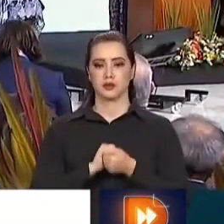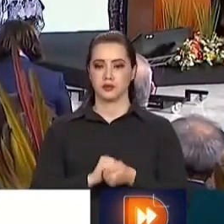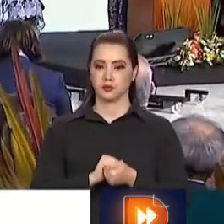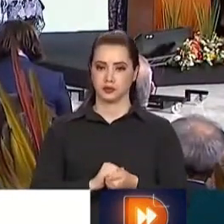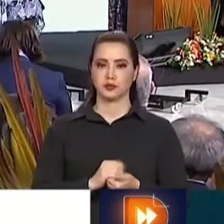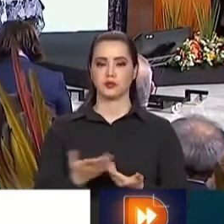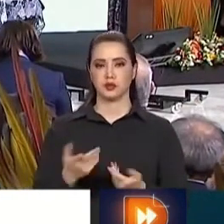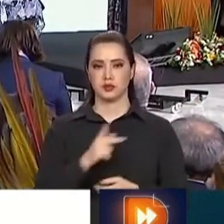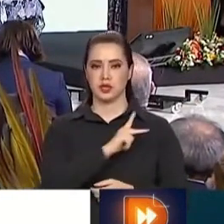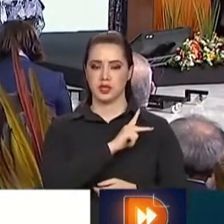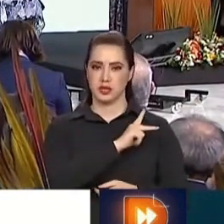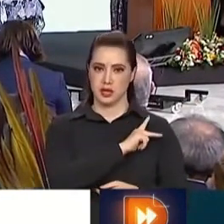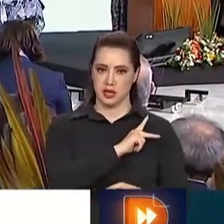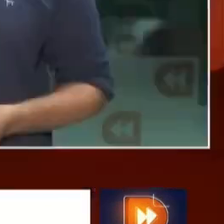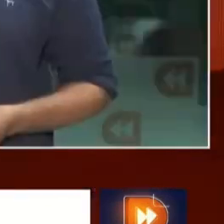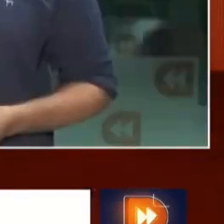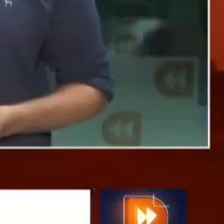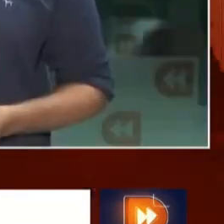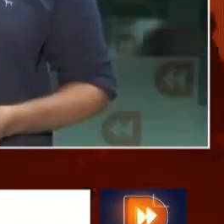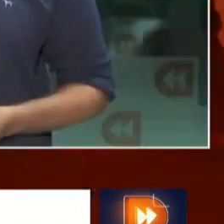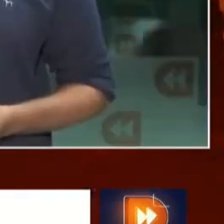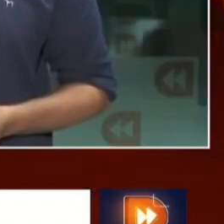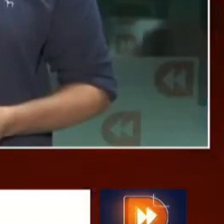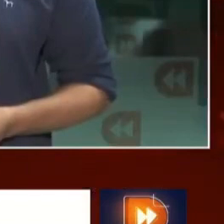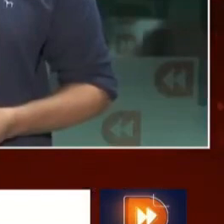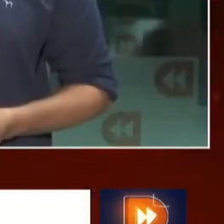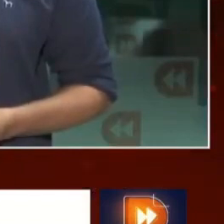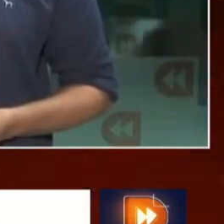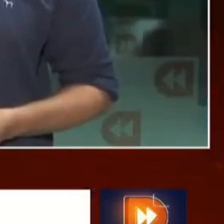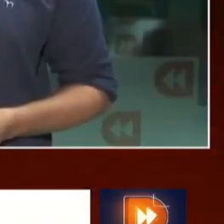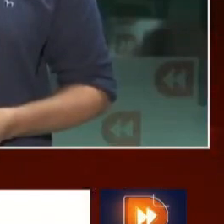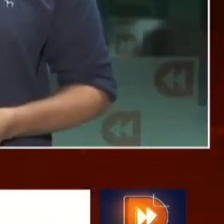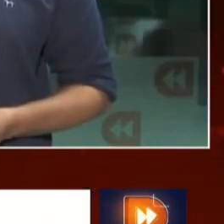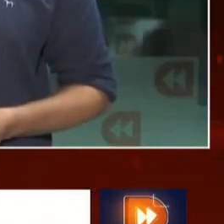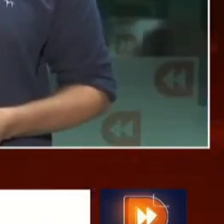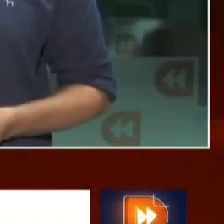sua posse nos próximos anos. Elias. Excelente. Vinícius, muito obrigado pelas informações.